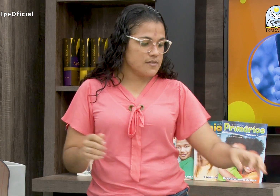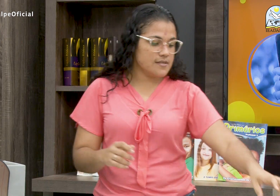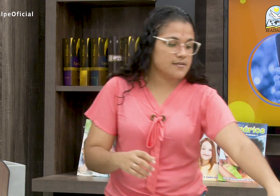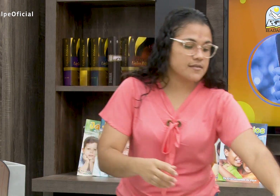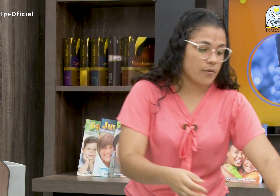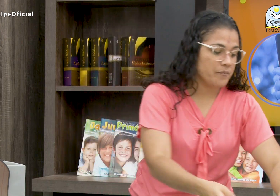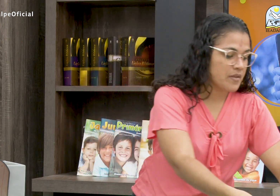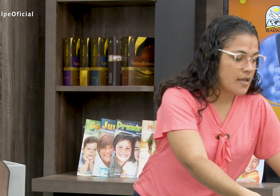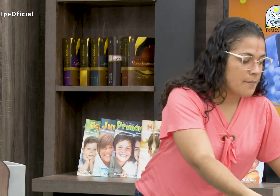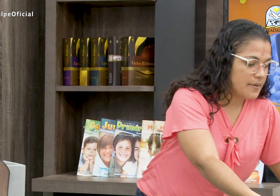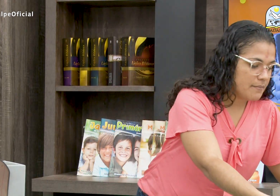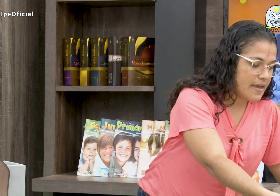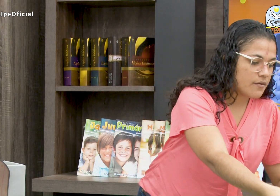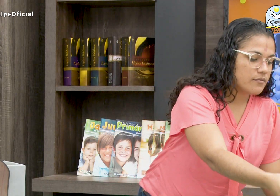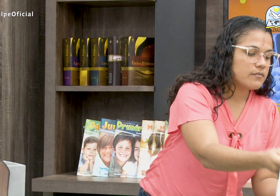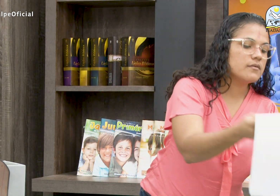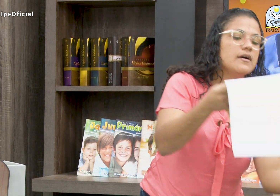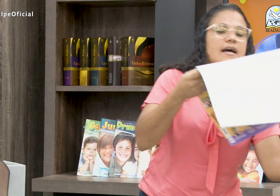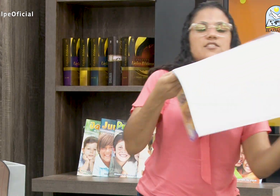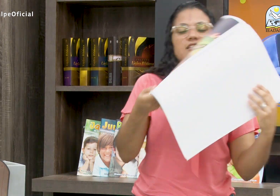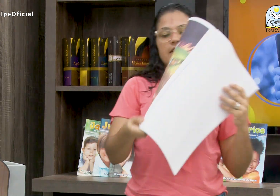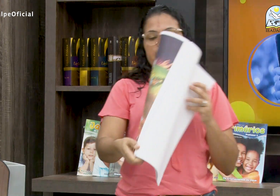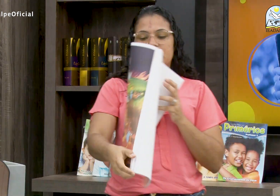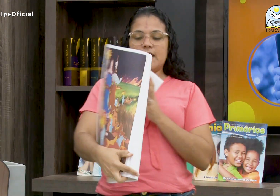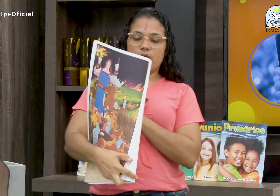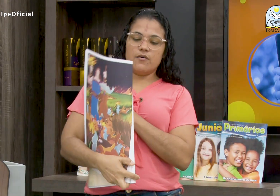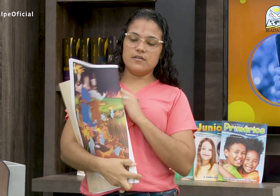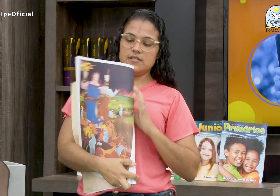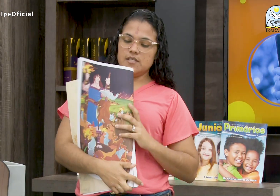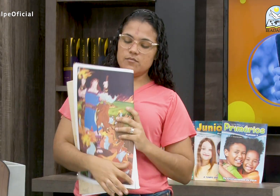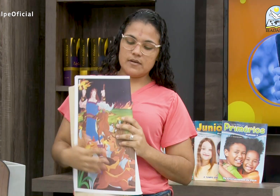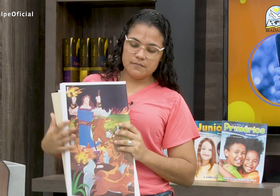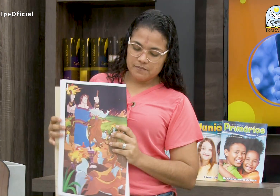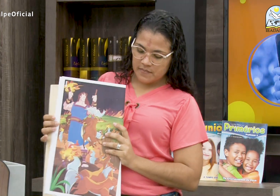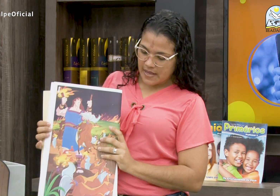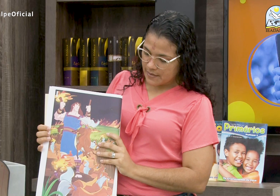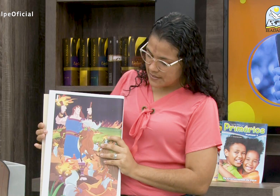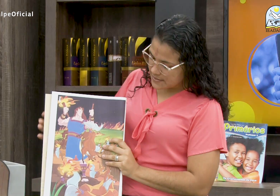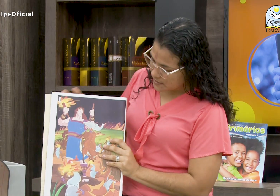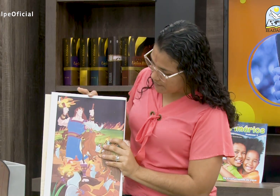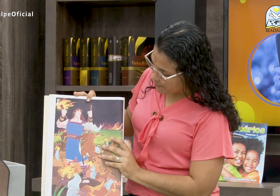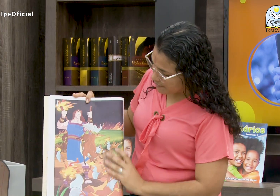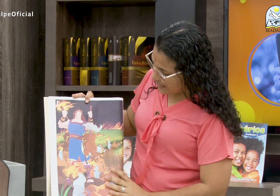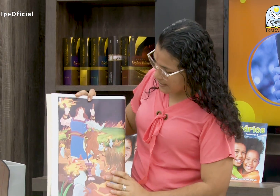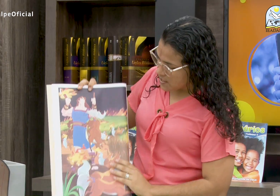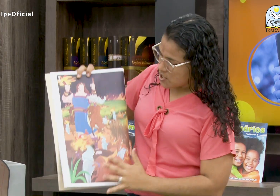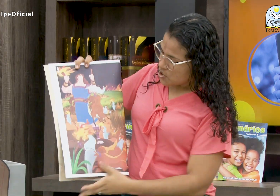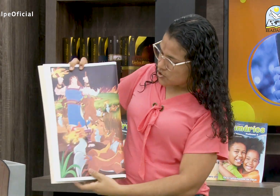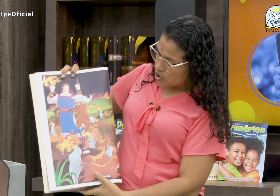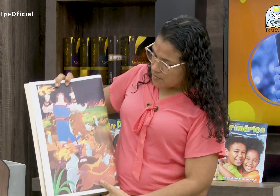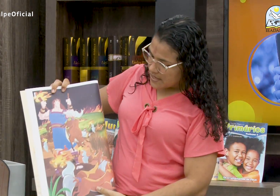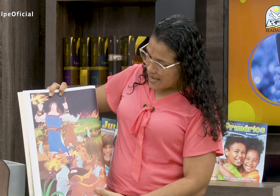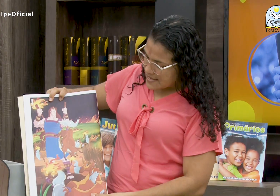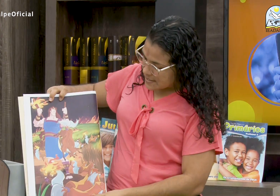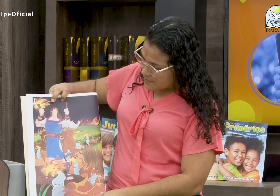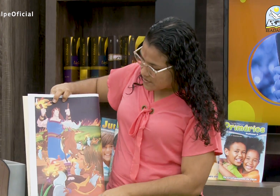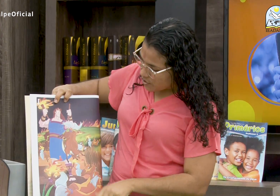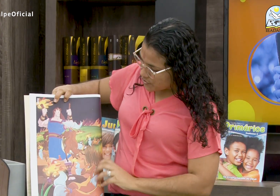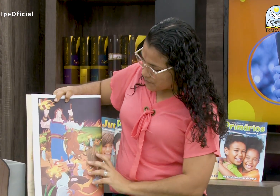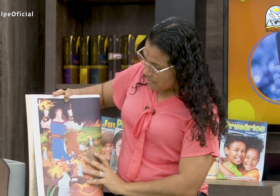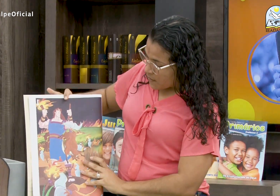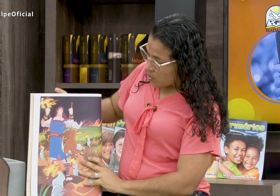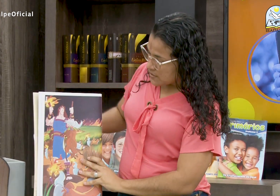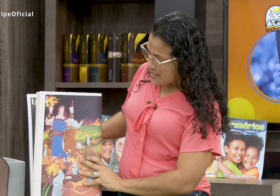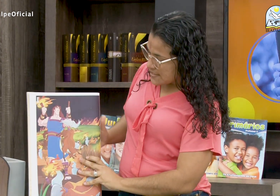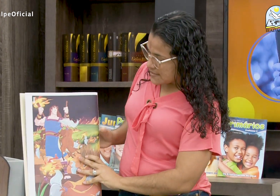com Sansão. Primeiro, a gente vai falar, ó, a lição ela vai falar sobre esse